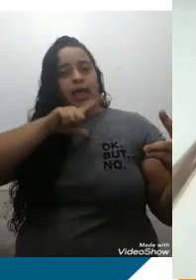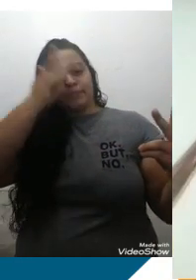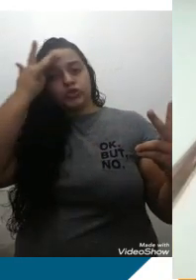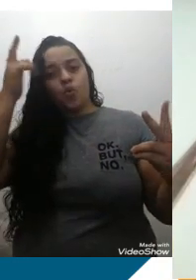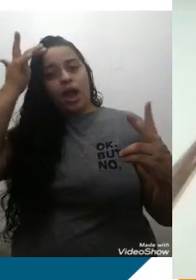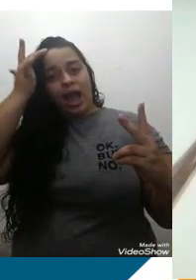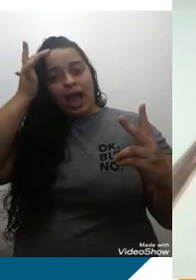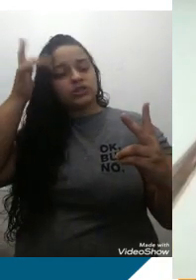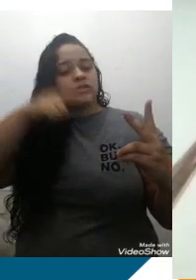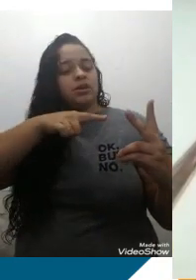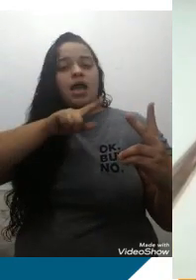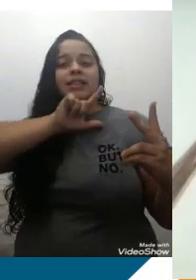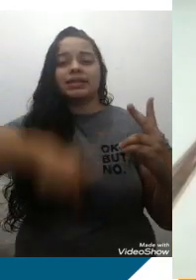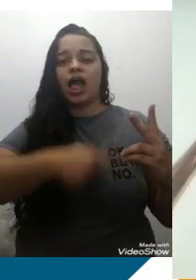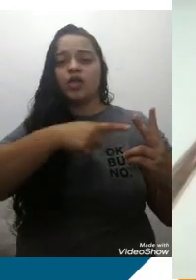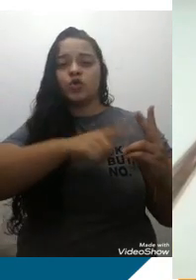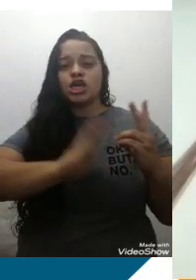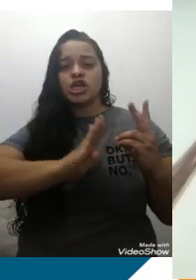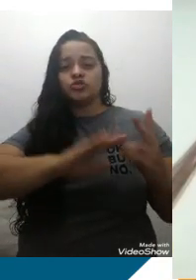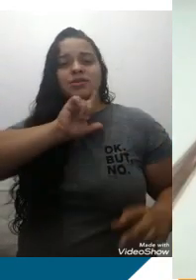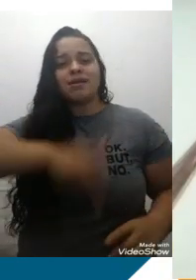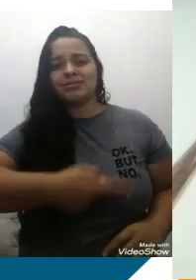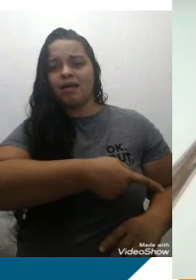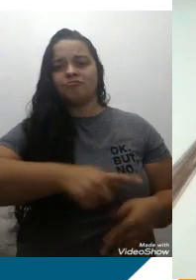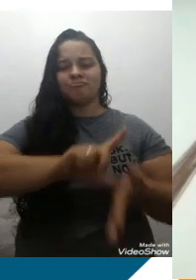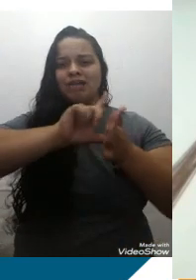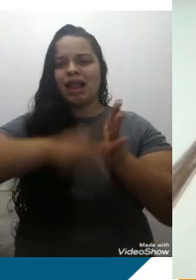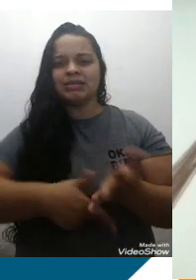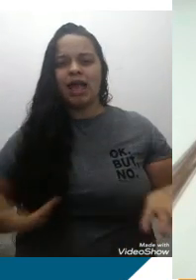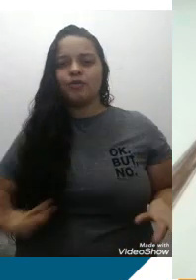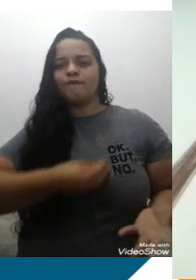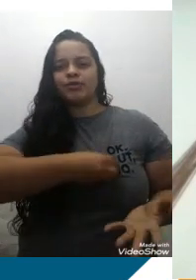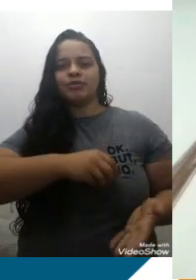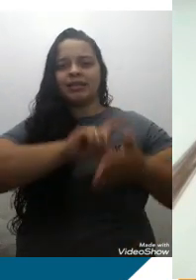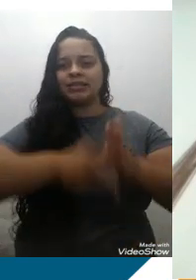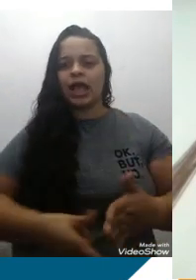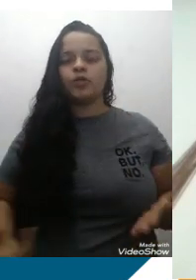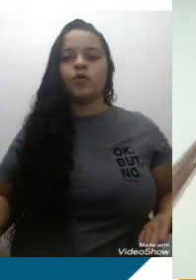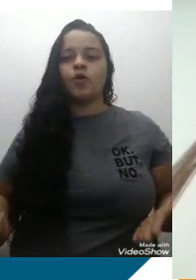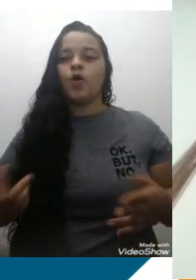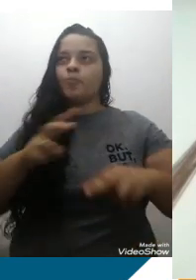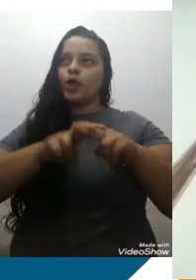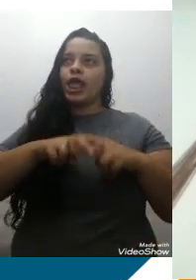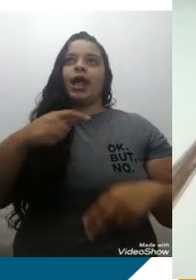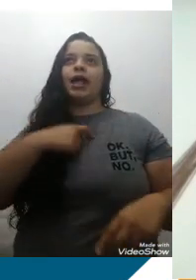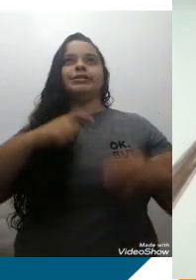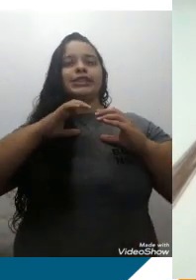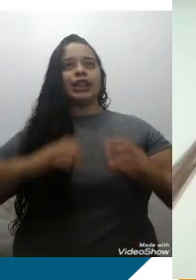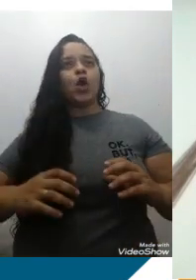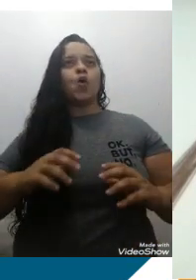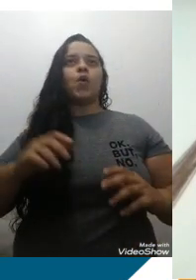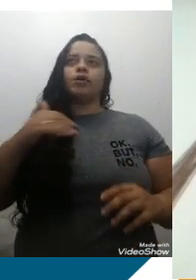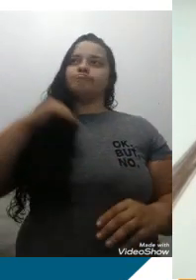se eles estivessem lá no passado. Isso é uma arrogância imensa. Eles são atrasados porque nós provavelmente seríamos super evoluídos, não é